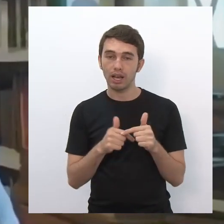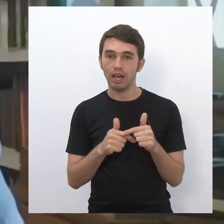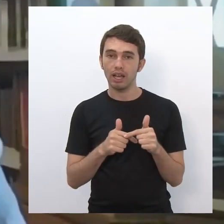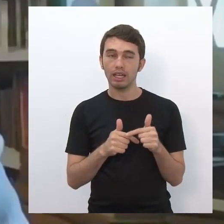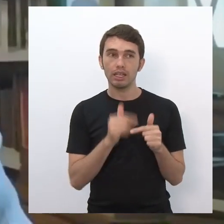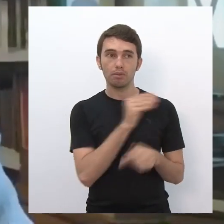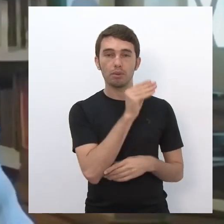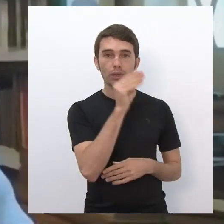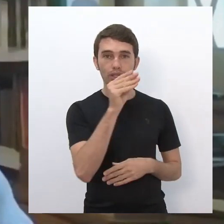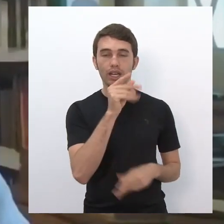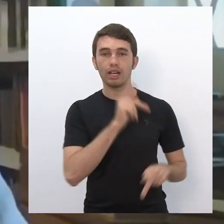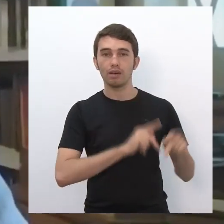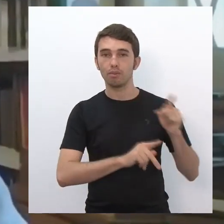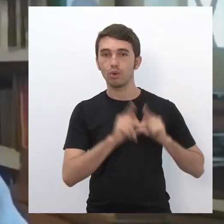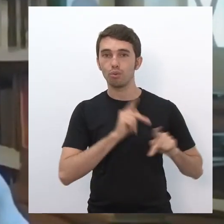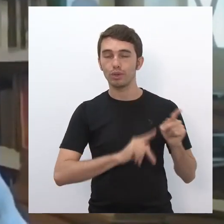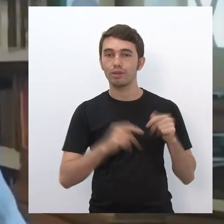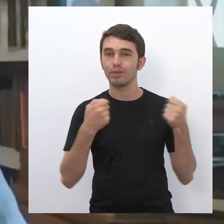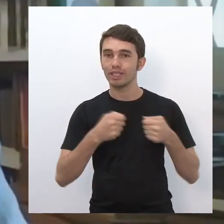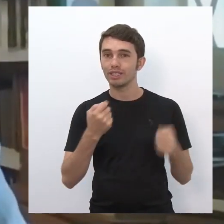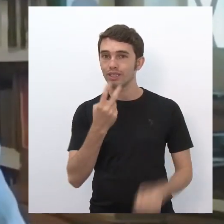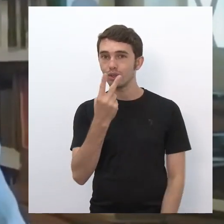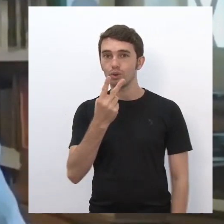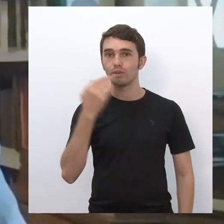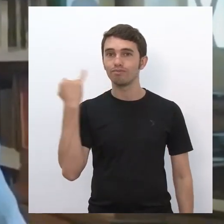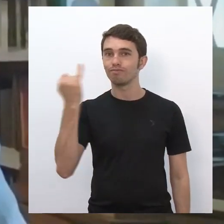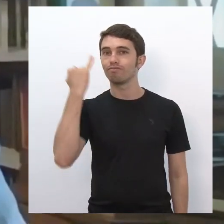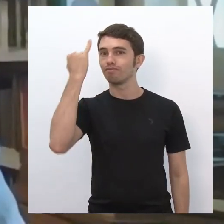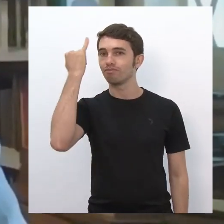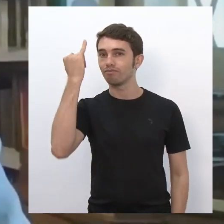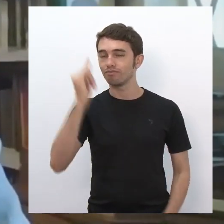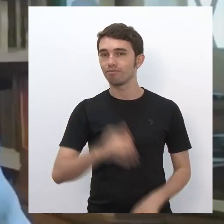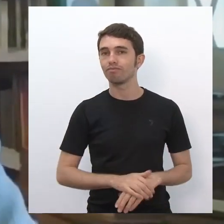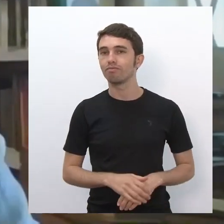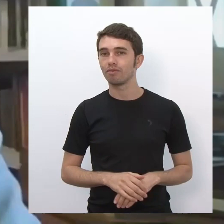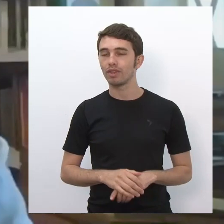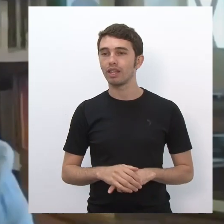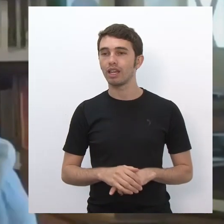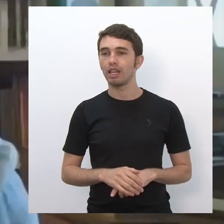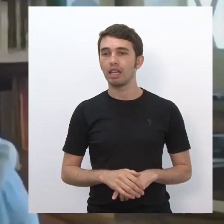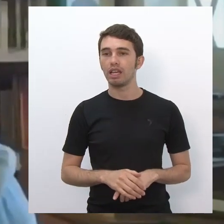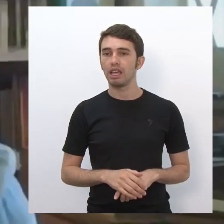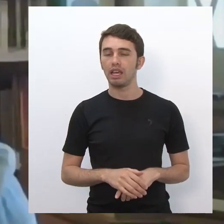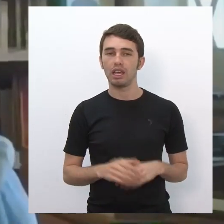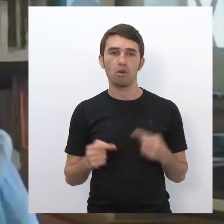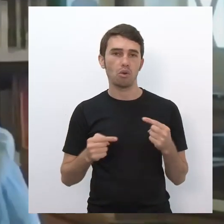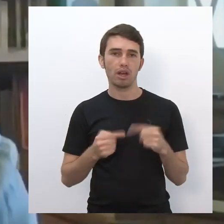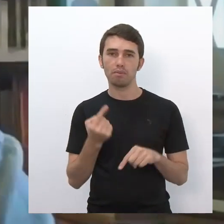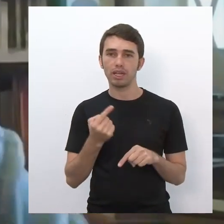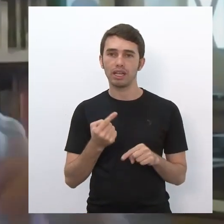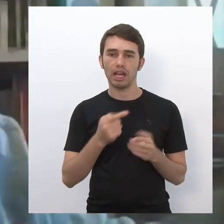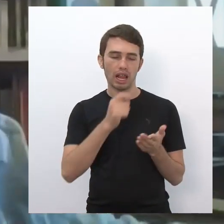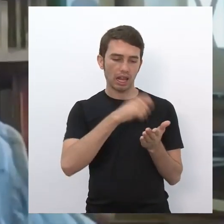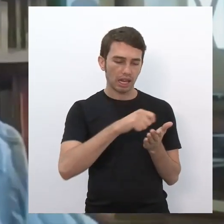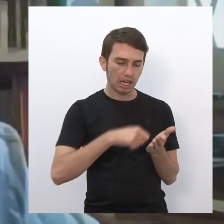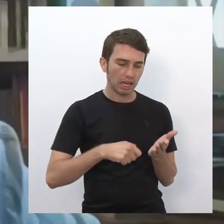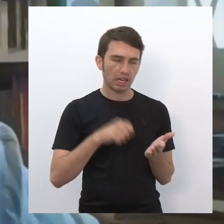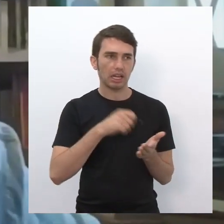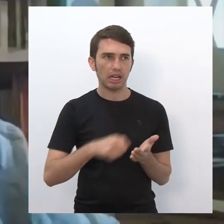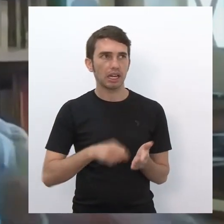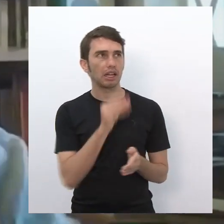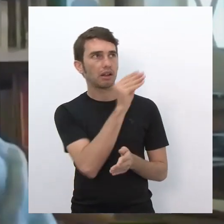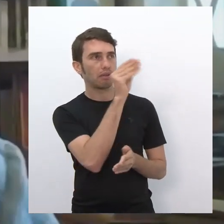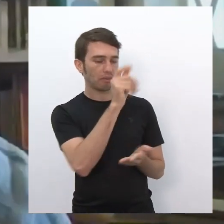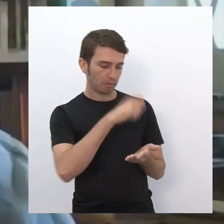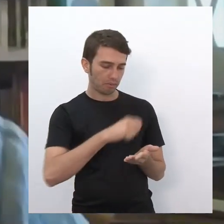pública, tem duas coisas que são essenciais, né? E nenhuma delas é catalogar livro. Catalogar livro é importante,